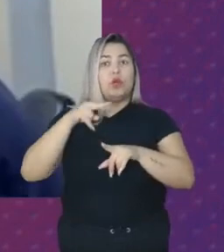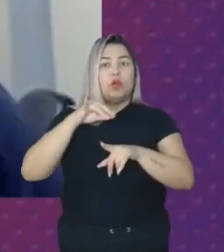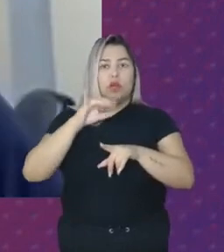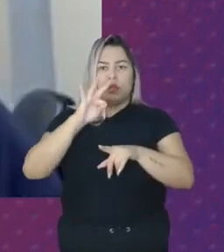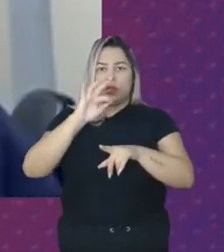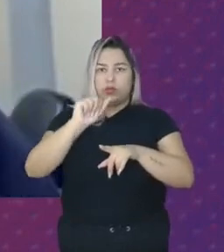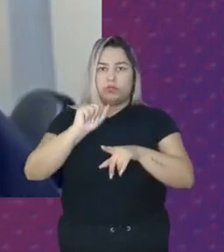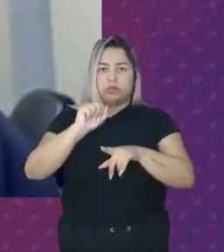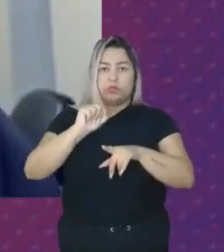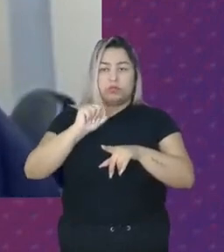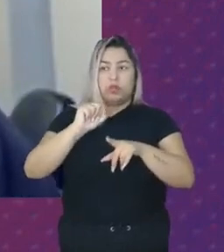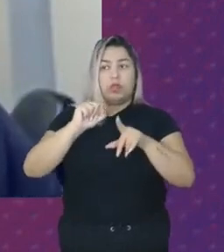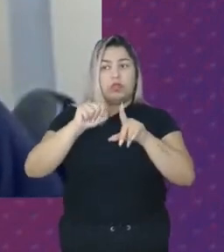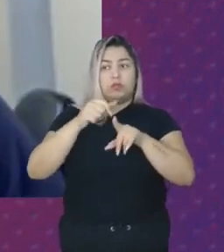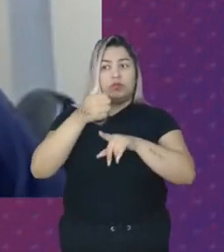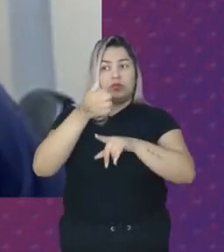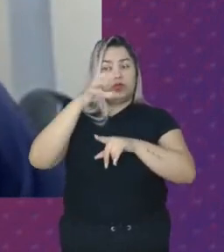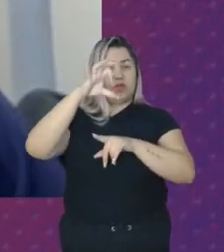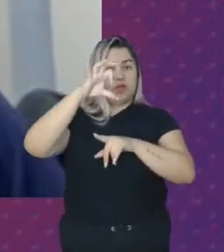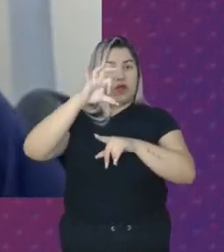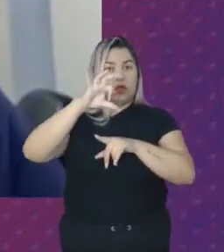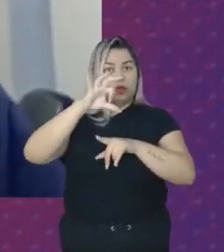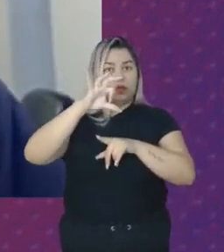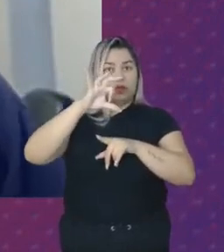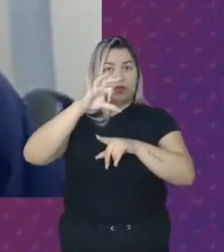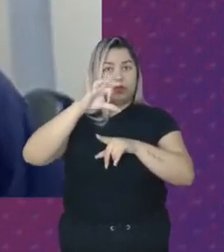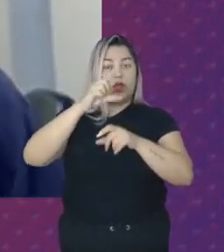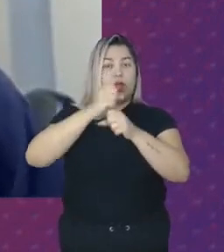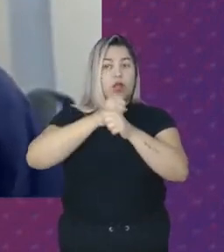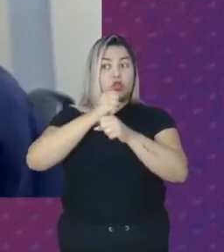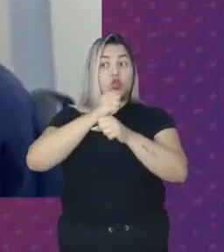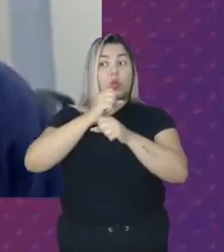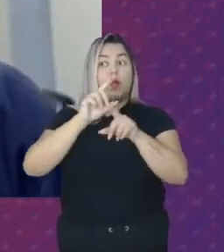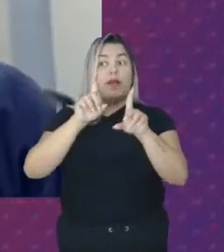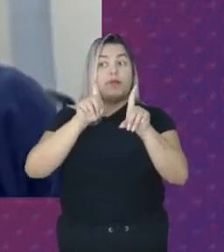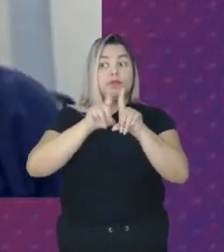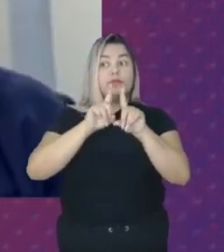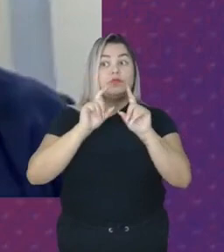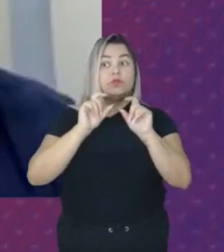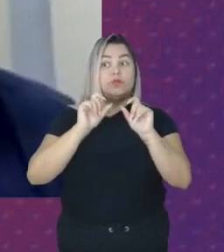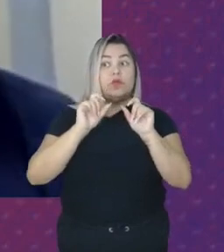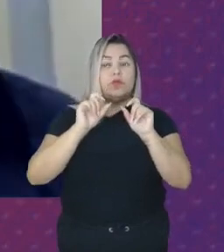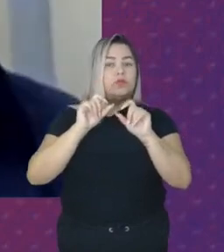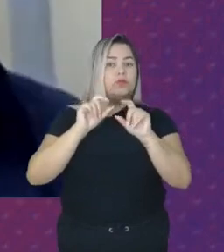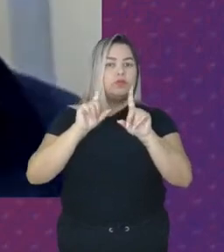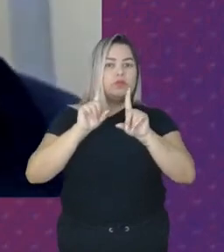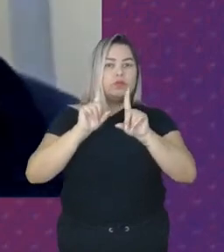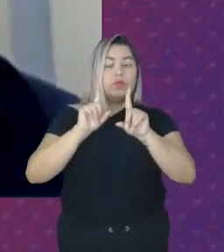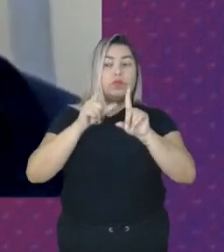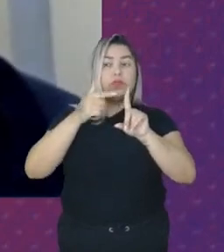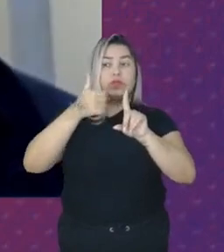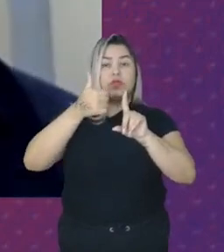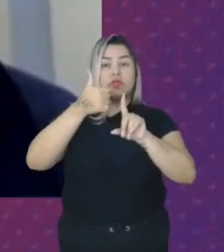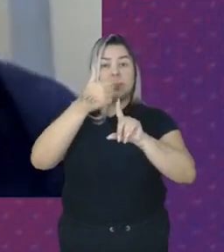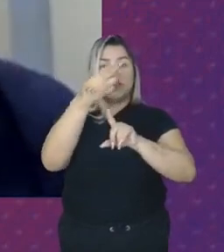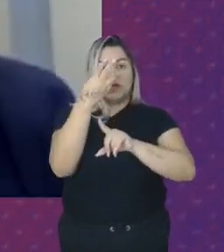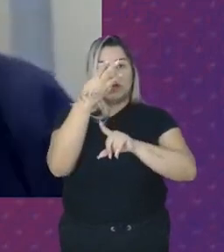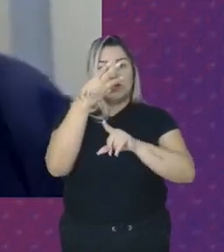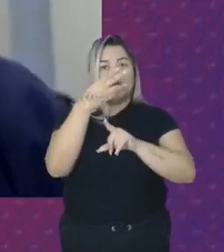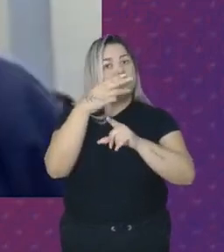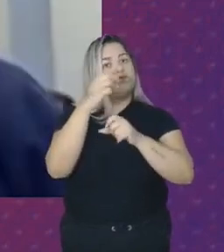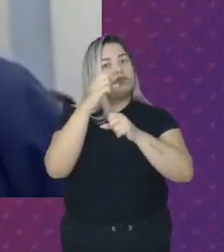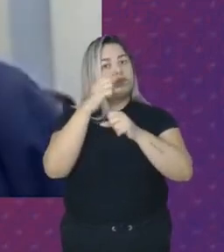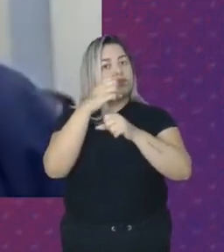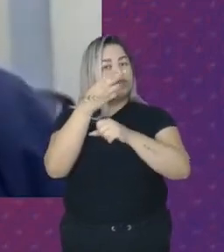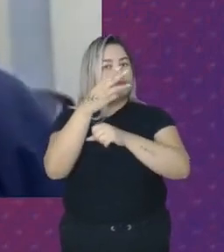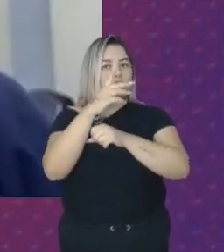XIX, eles trabalhavam com uma ideia de que em 3 décadas não